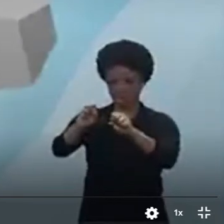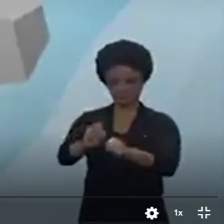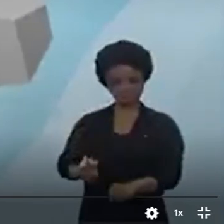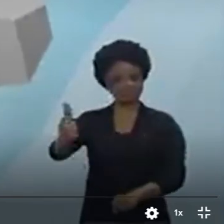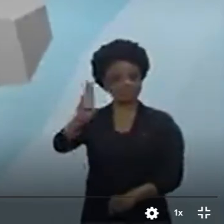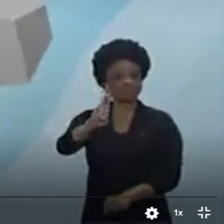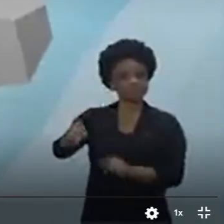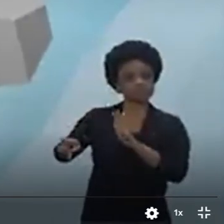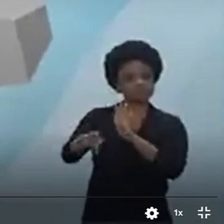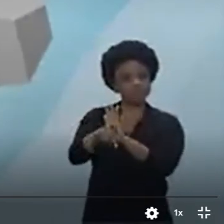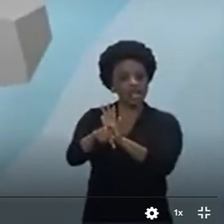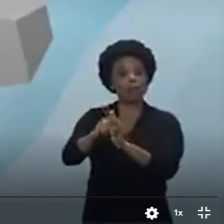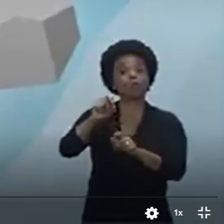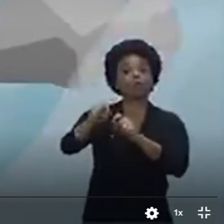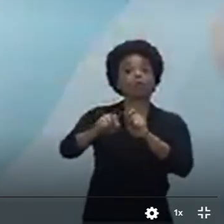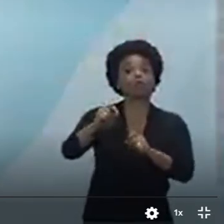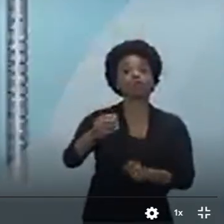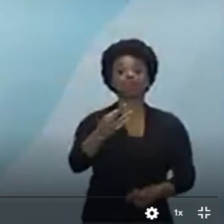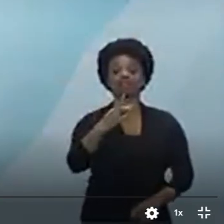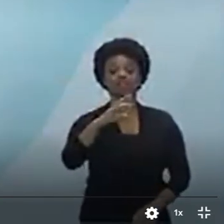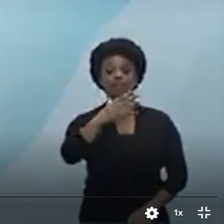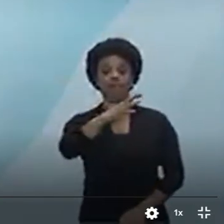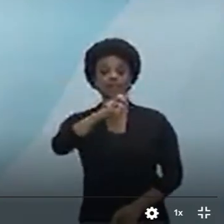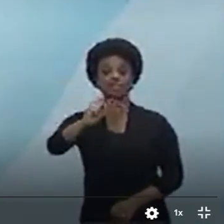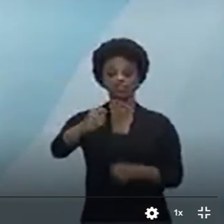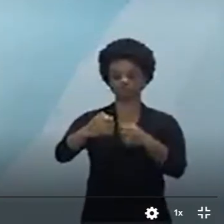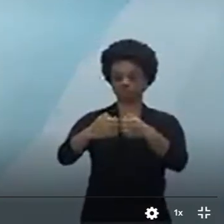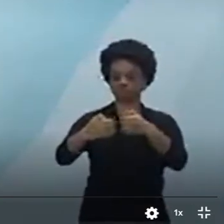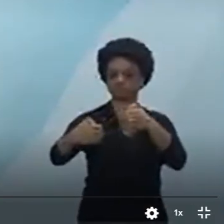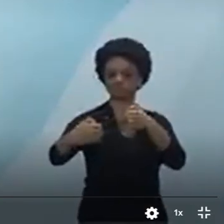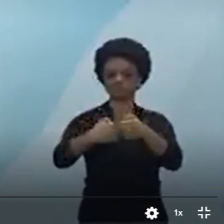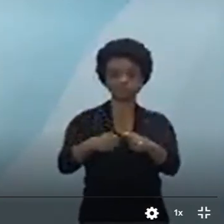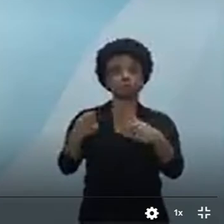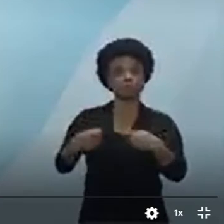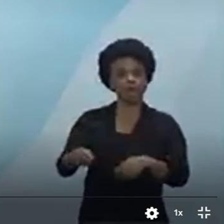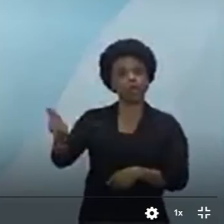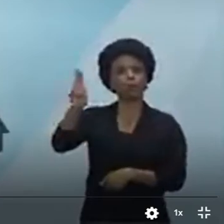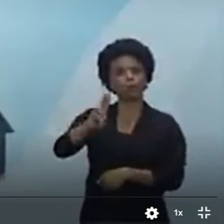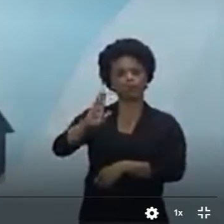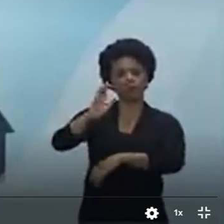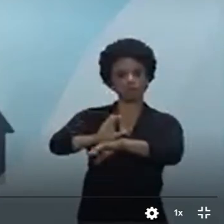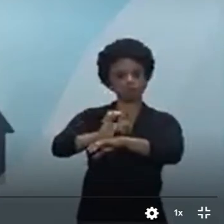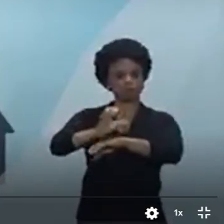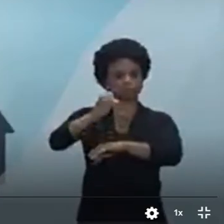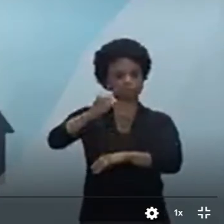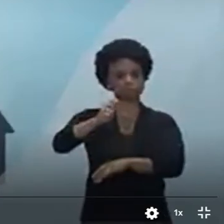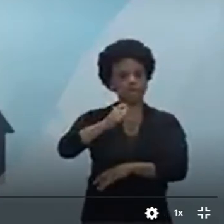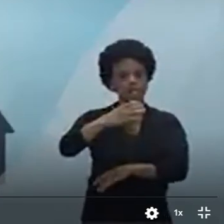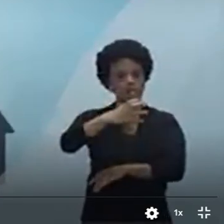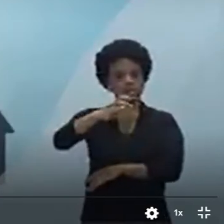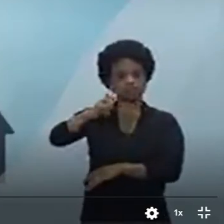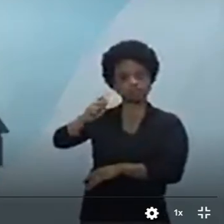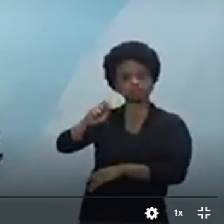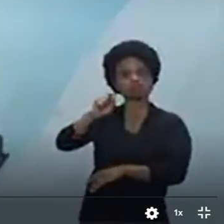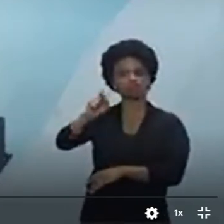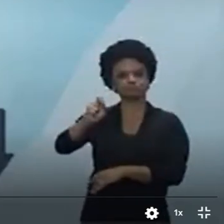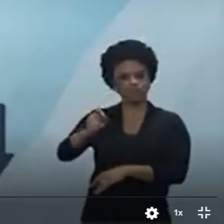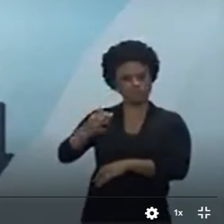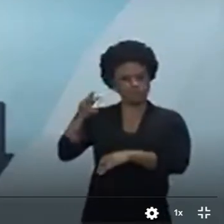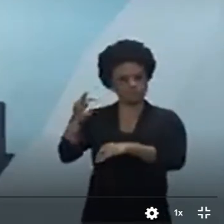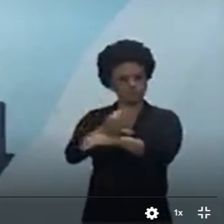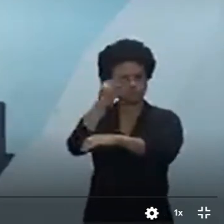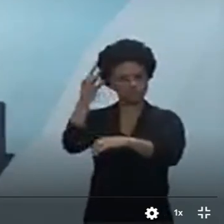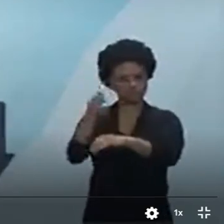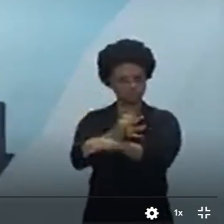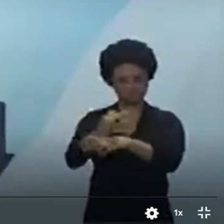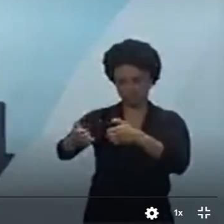a tração, por exemplo. É nesse momento que o aço é fundamental. Além de também ser resistente à compressão, ele resiste muito bem